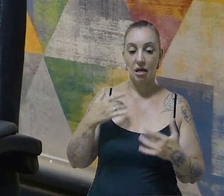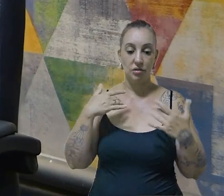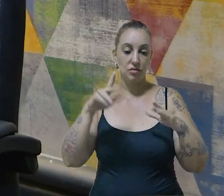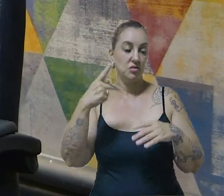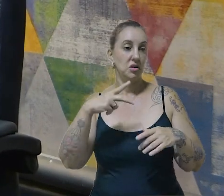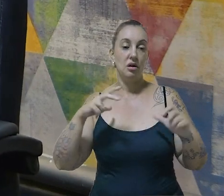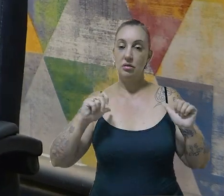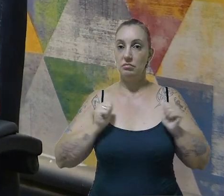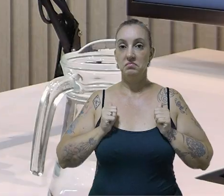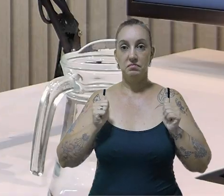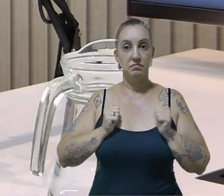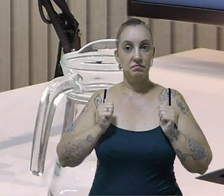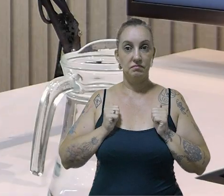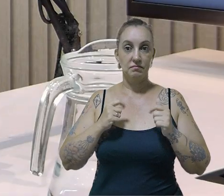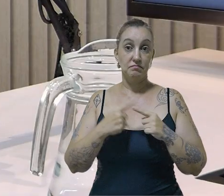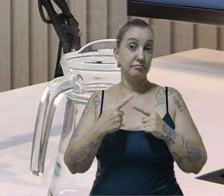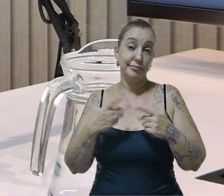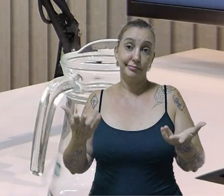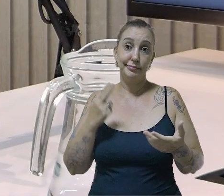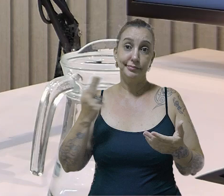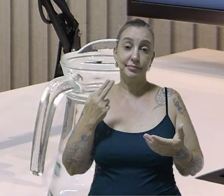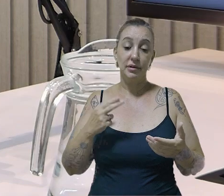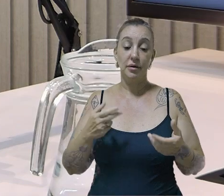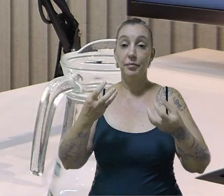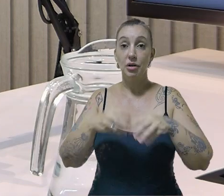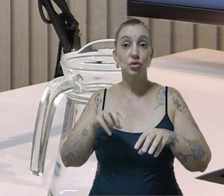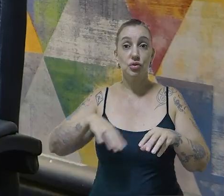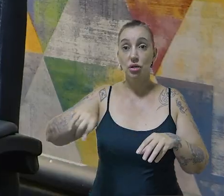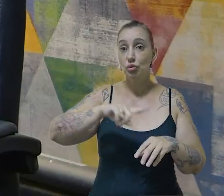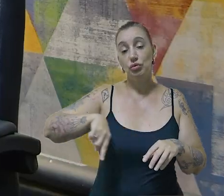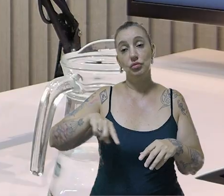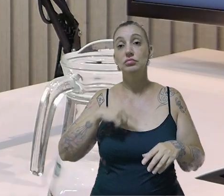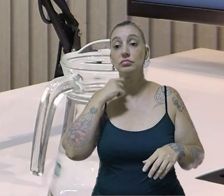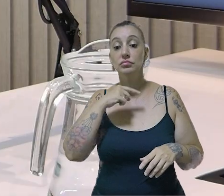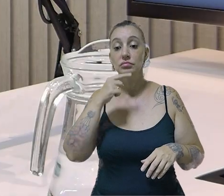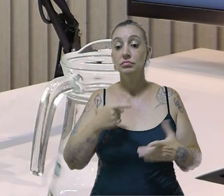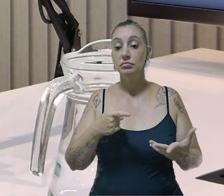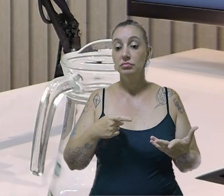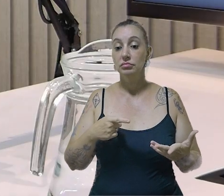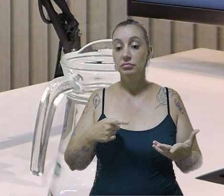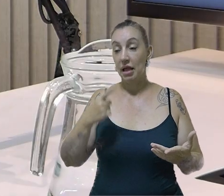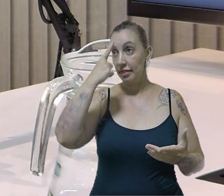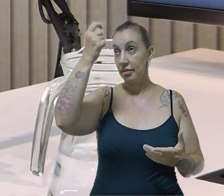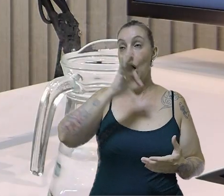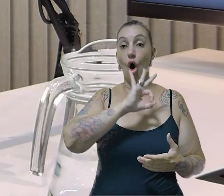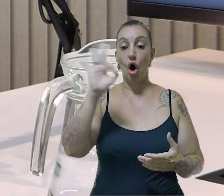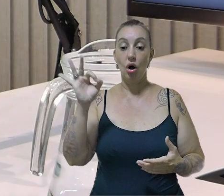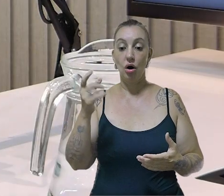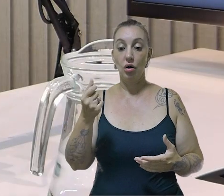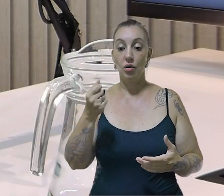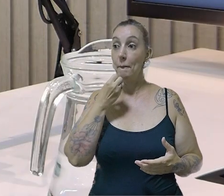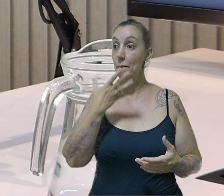seu não que aí porque senão vai prejudicar toda não adianta nada eu tenho uma grande ideia e um